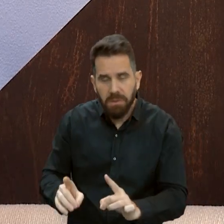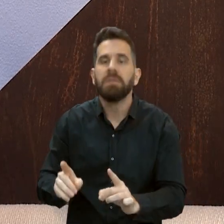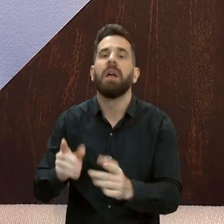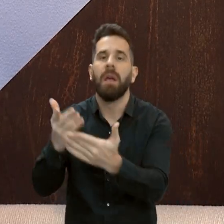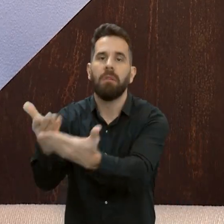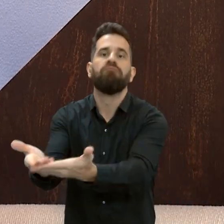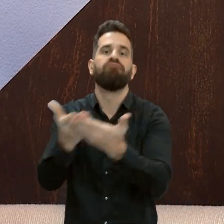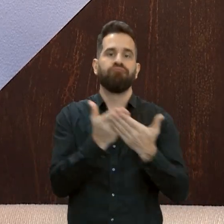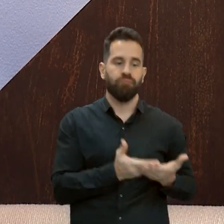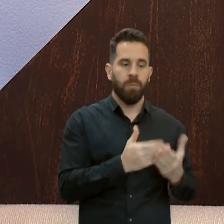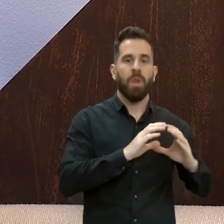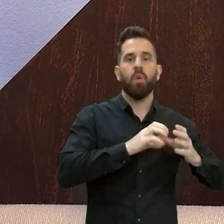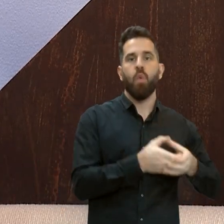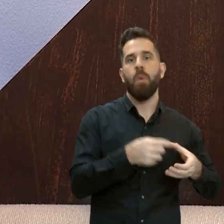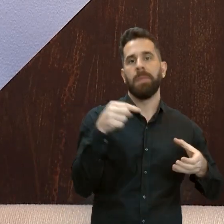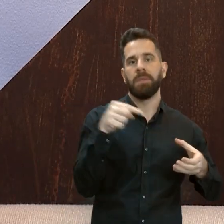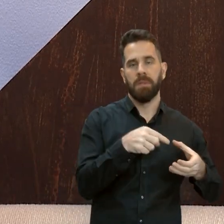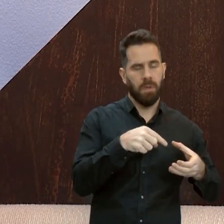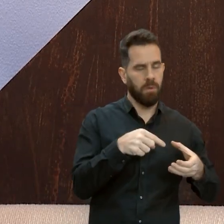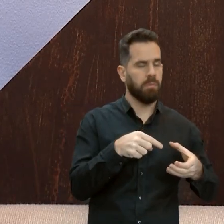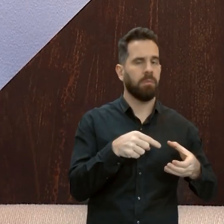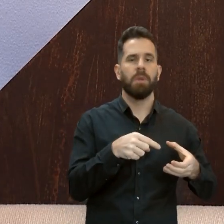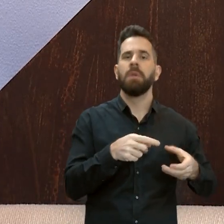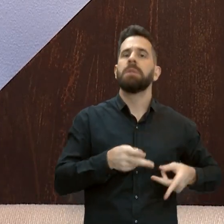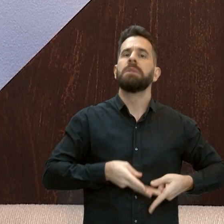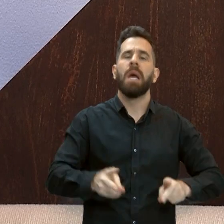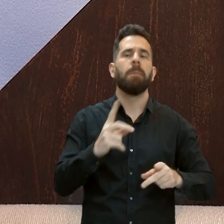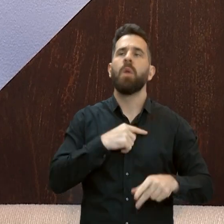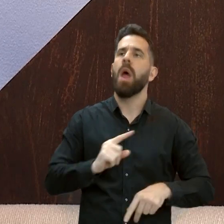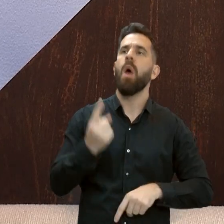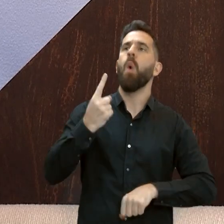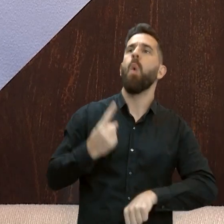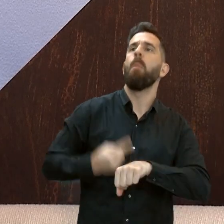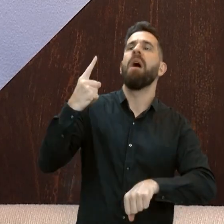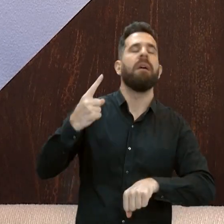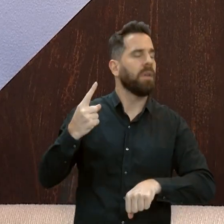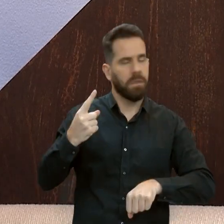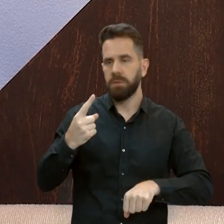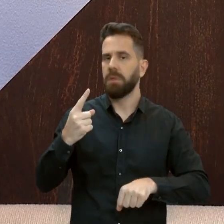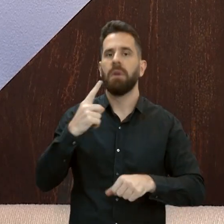e em todas as chamadas a atuação da comissão ela é necessária.